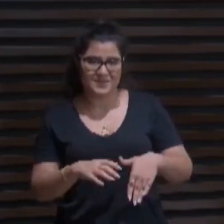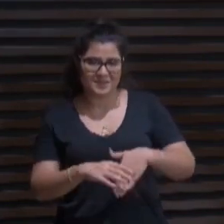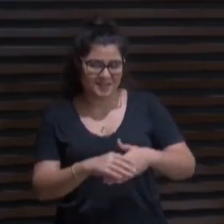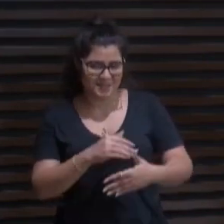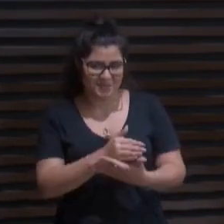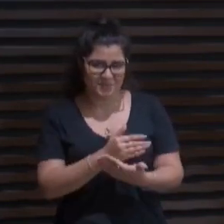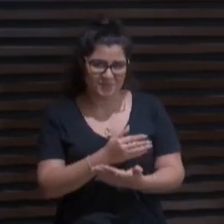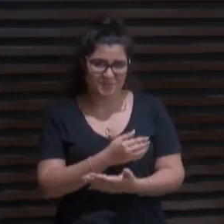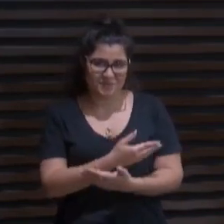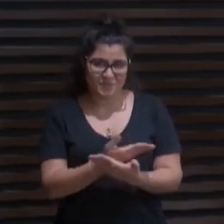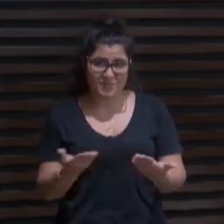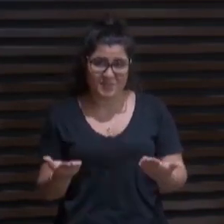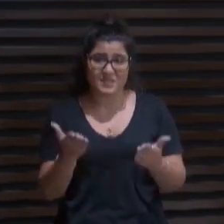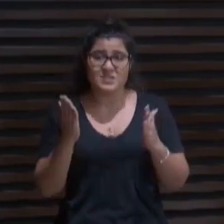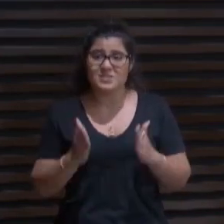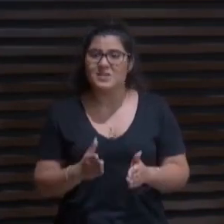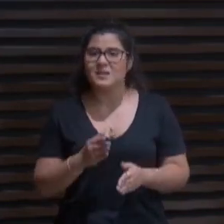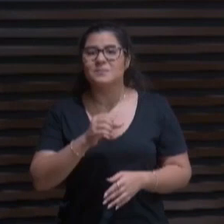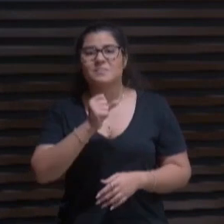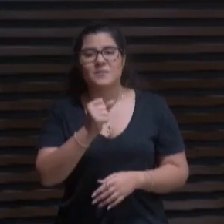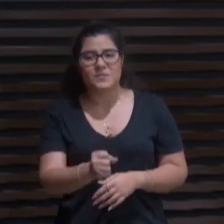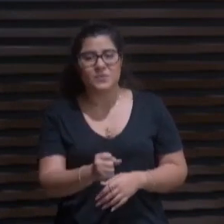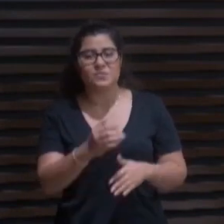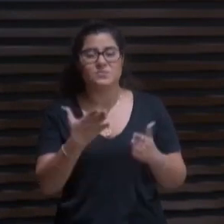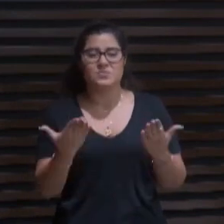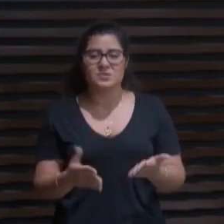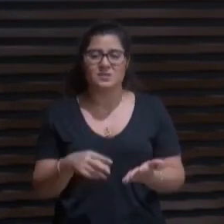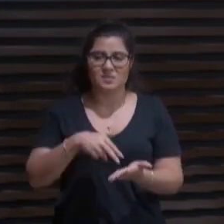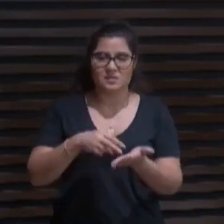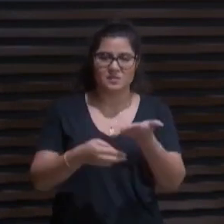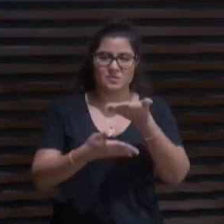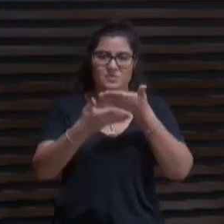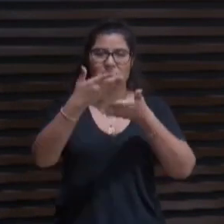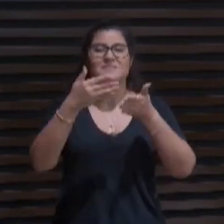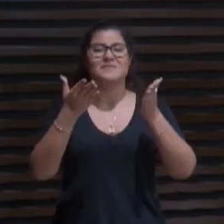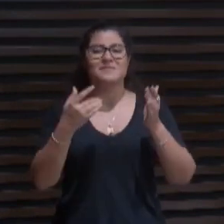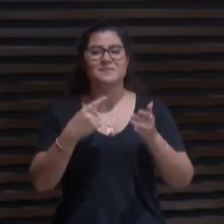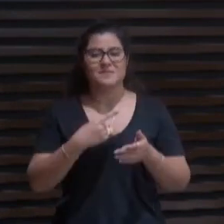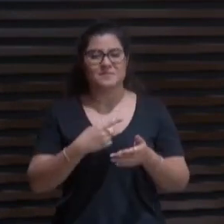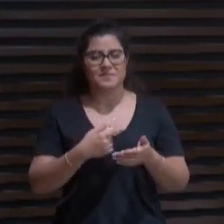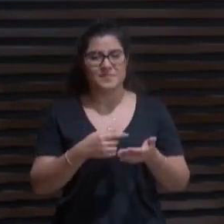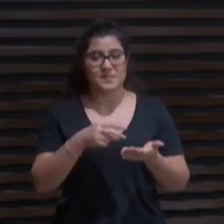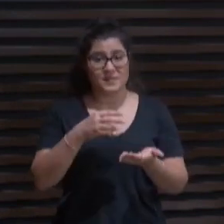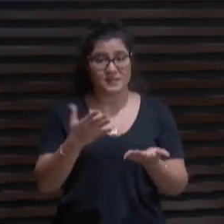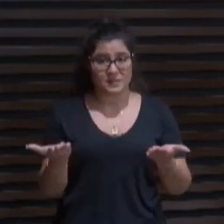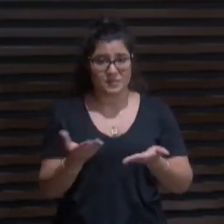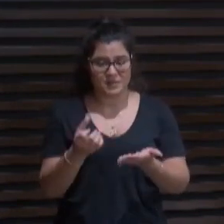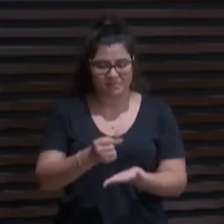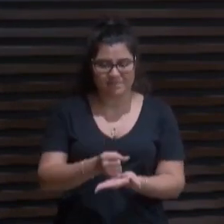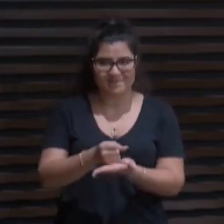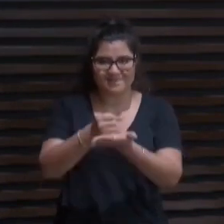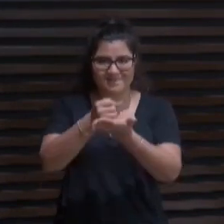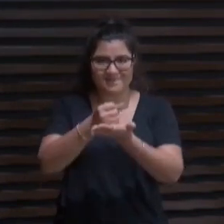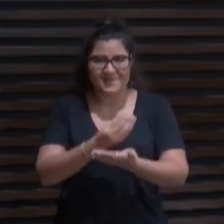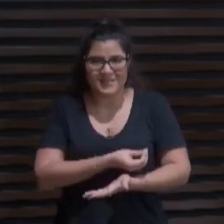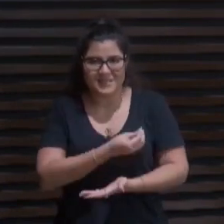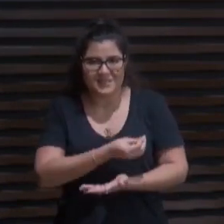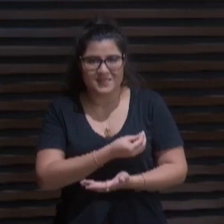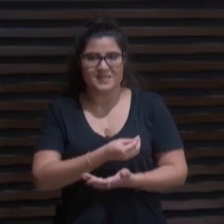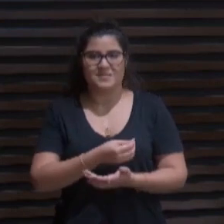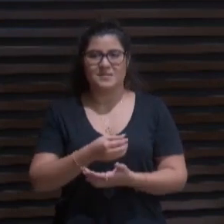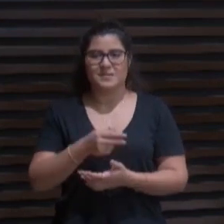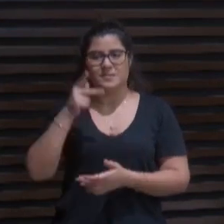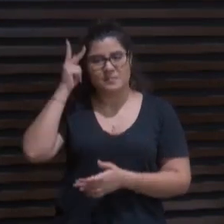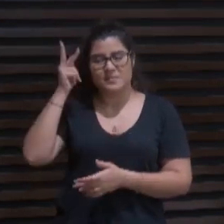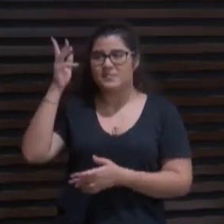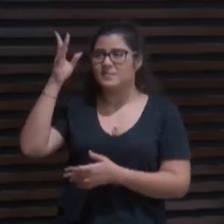Ele já te matou, Ele já te ressuscitou e Ele vai te sustentar. Então, viva para Ele. É isso que a palavra está